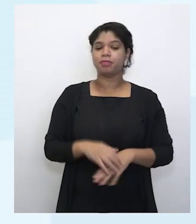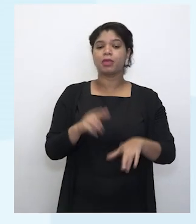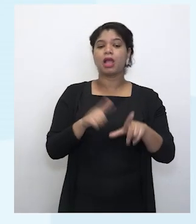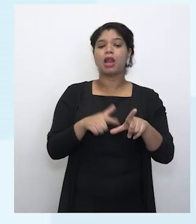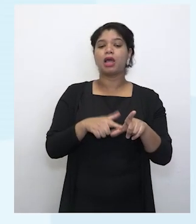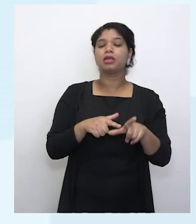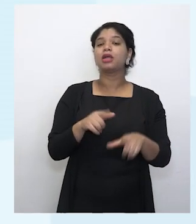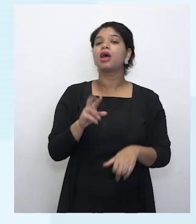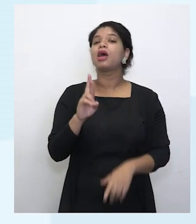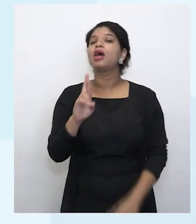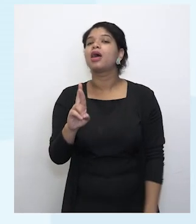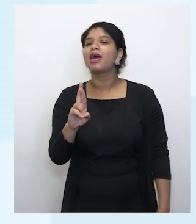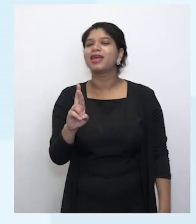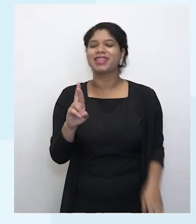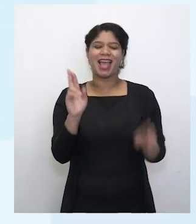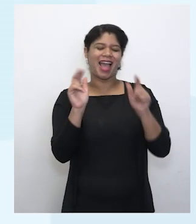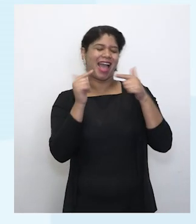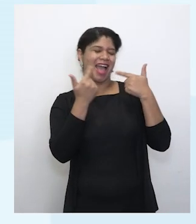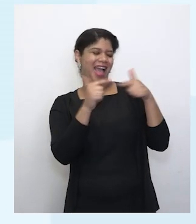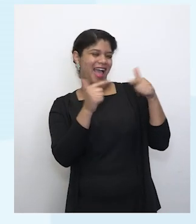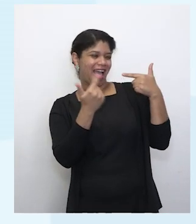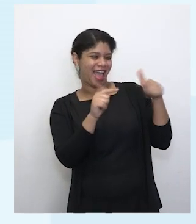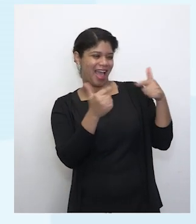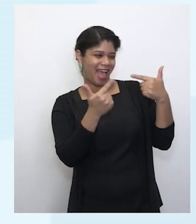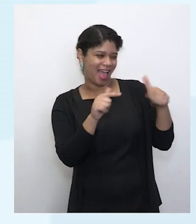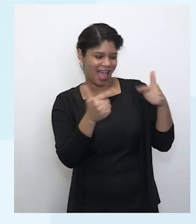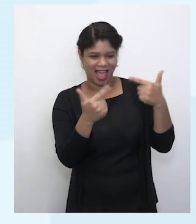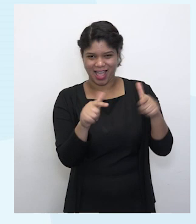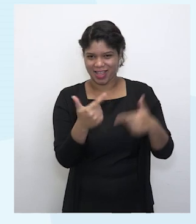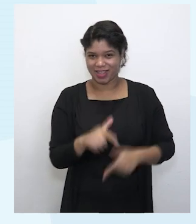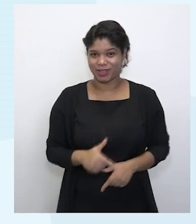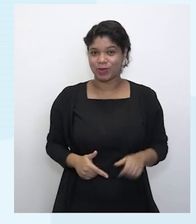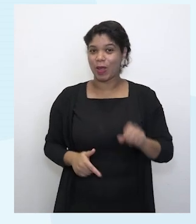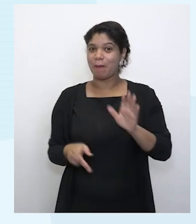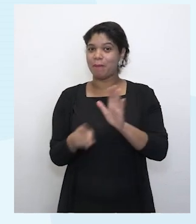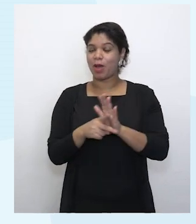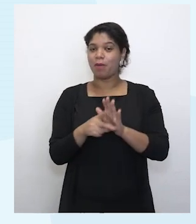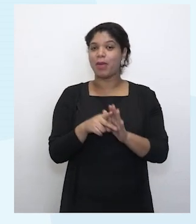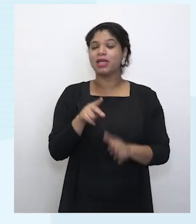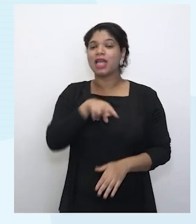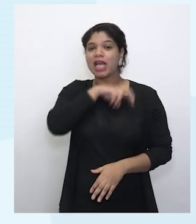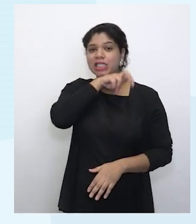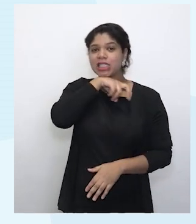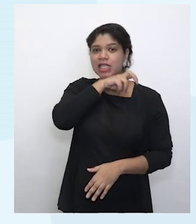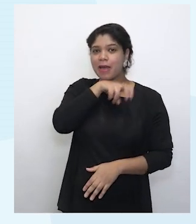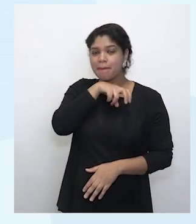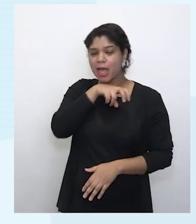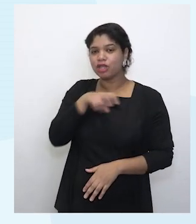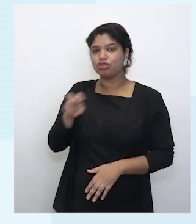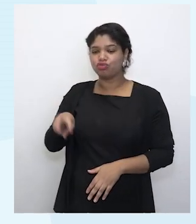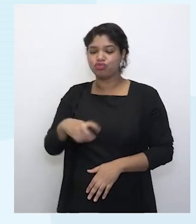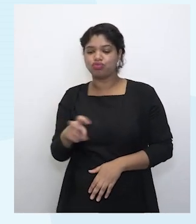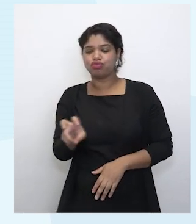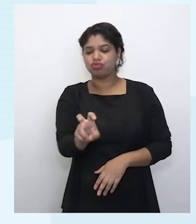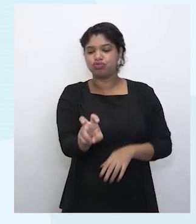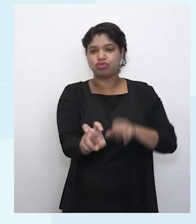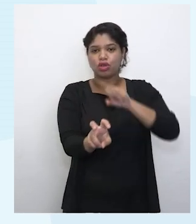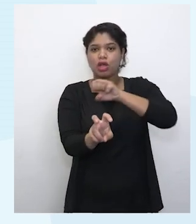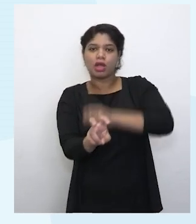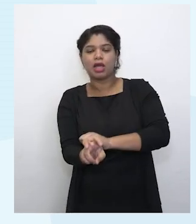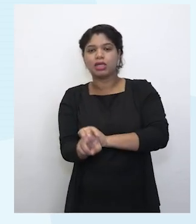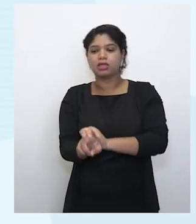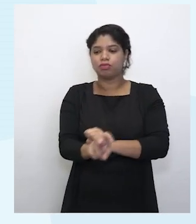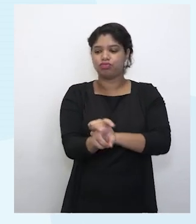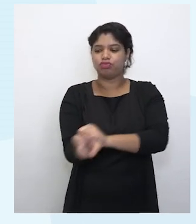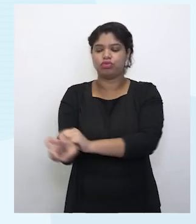R saiu rindo, sentada no rabo em S da serpente. E o T escapou pelo buraco